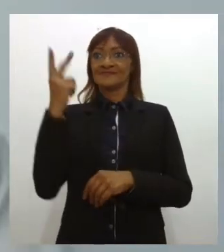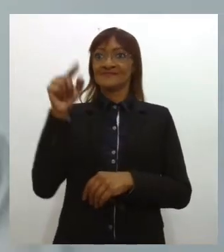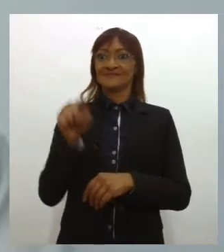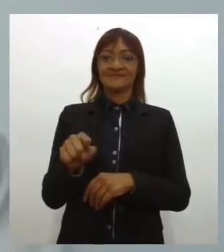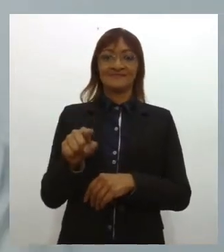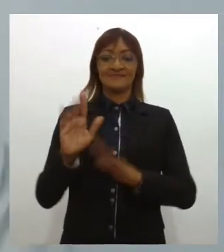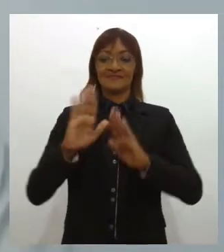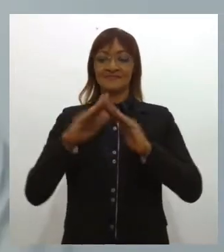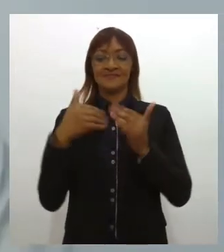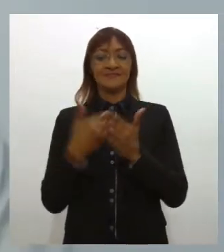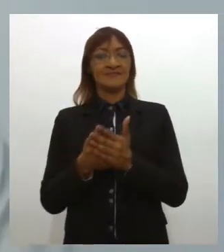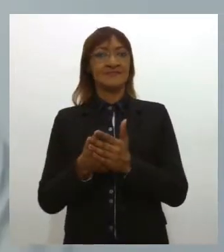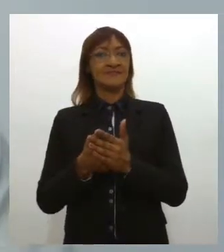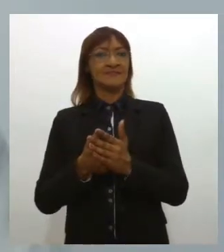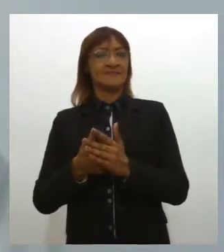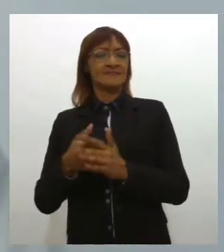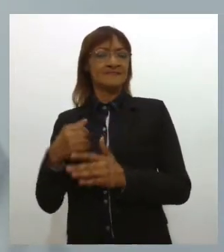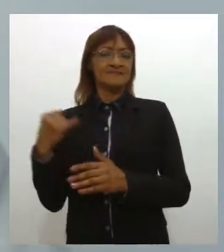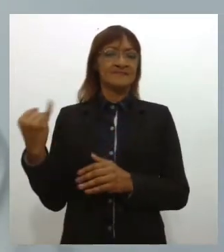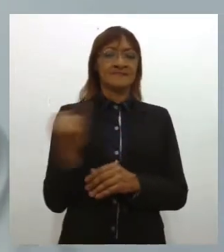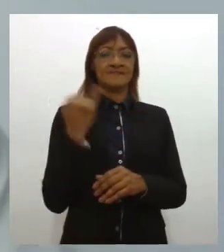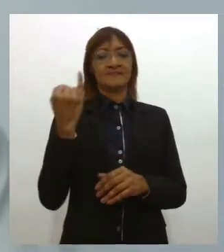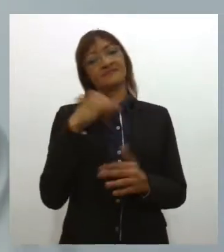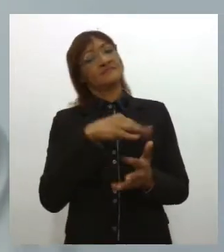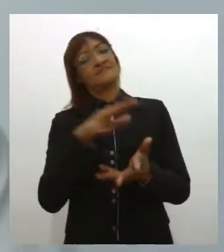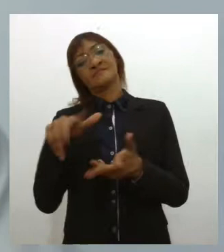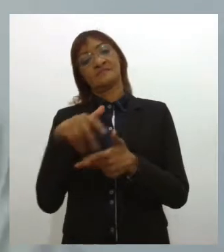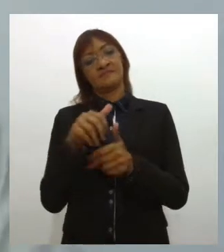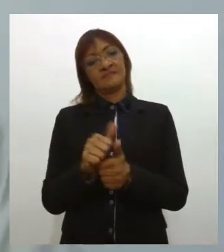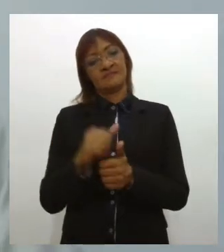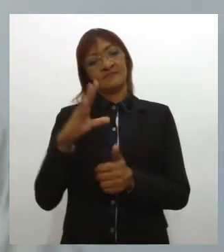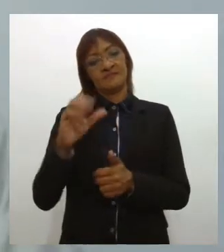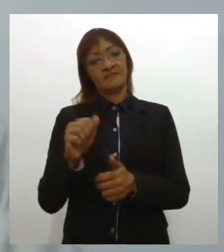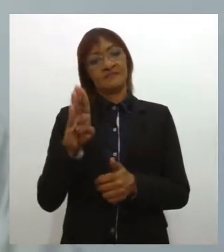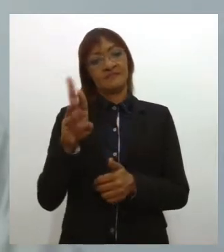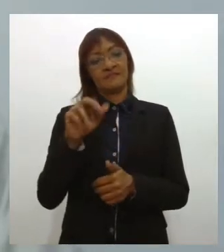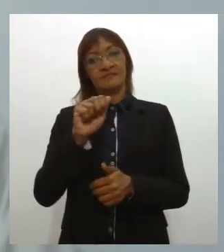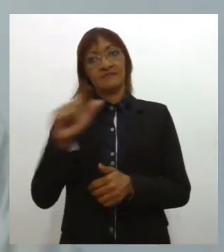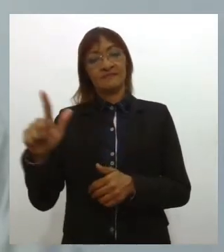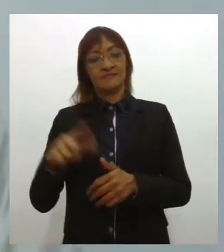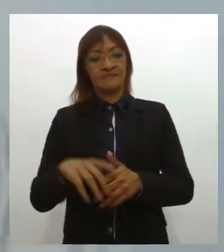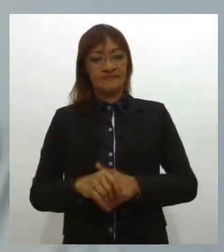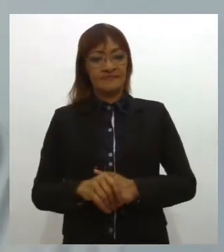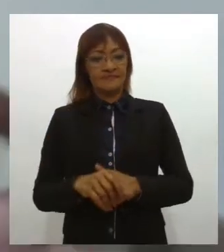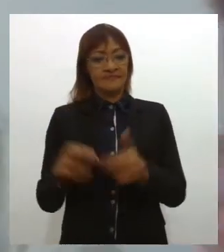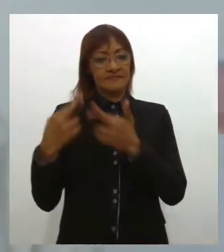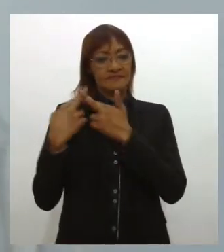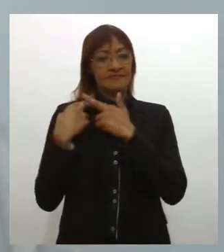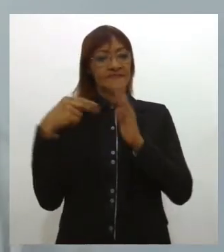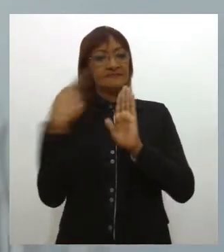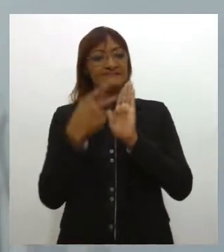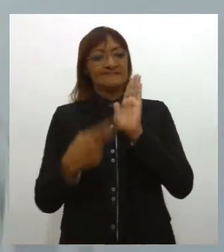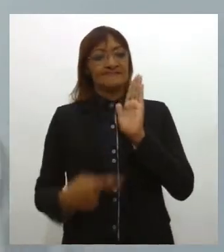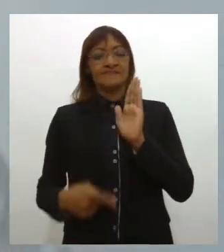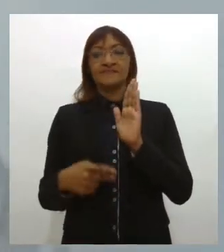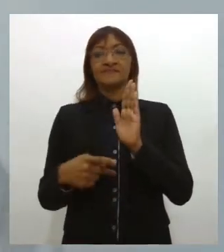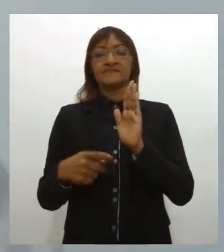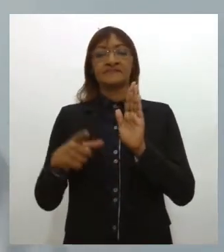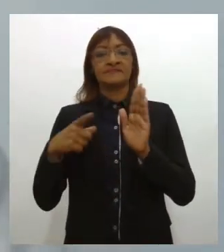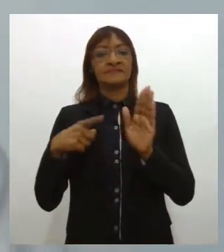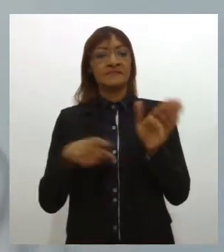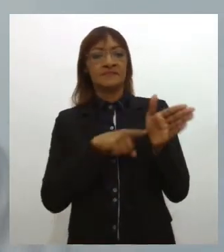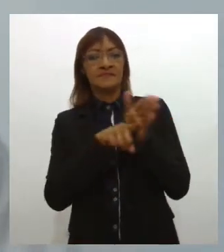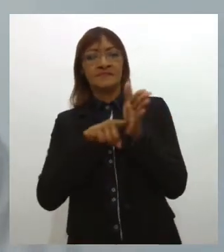mais importante de negócio do mundo, que é a Fundação Dom Cabral. A Fundação Dom Cabral elaborou esse projeto, né, desenvolveu todo